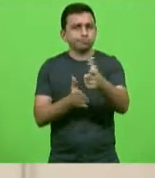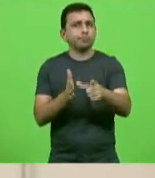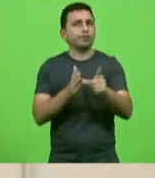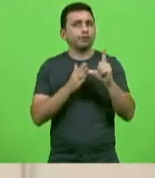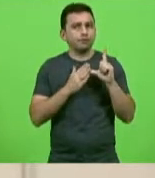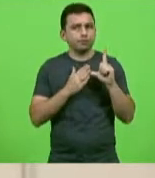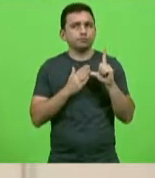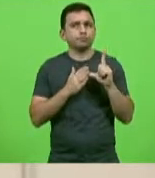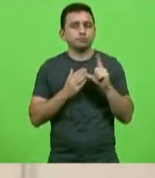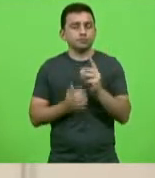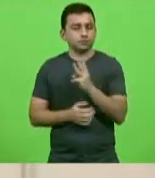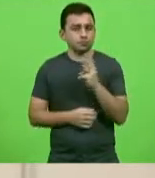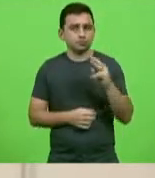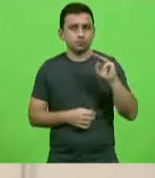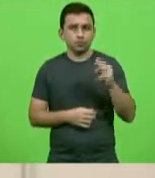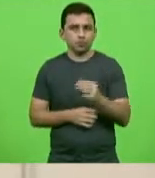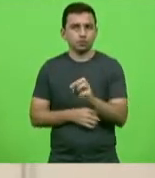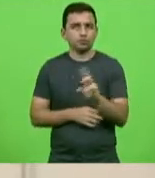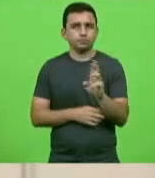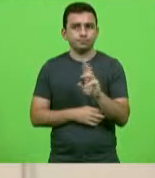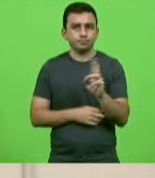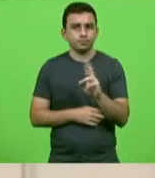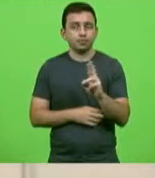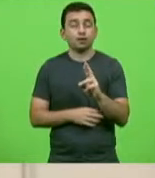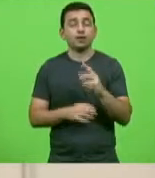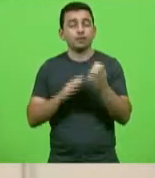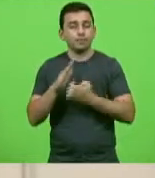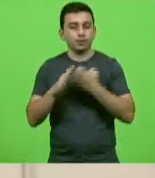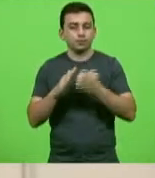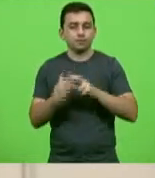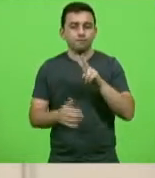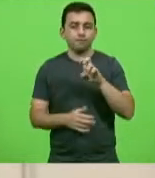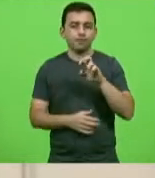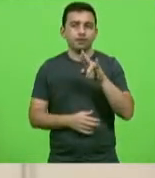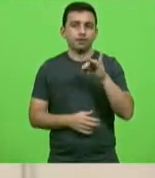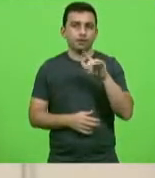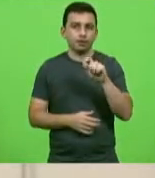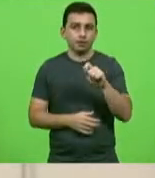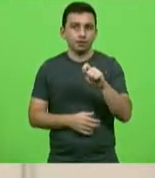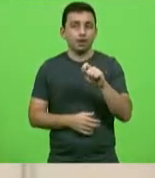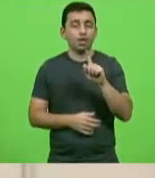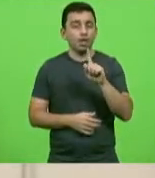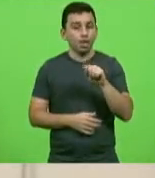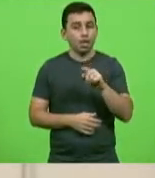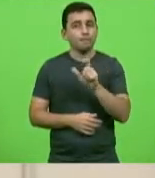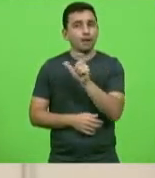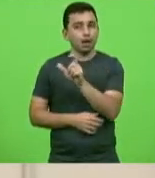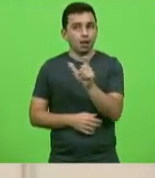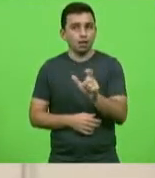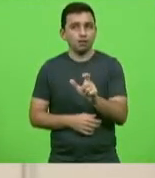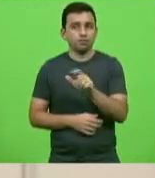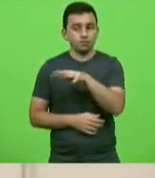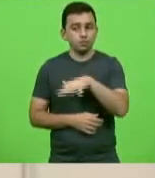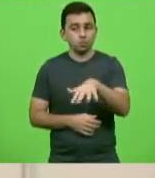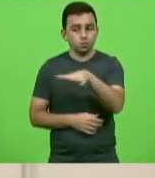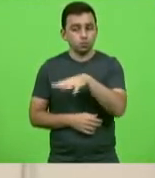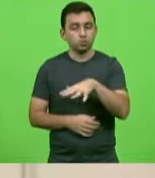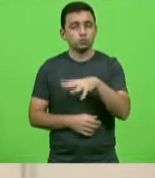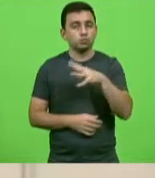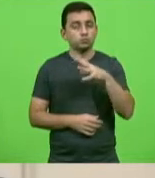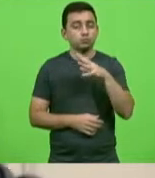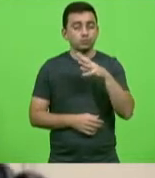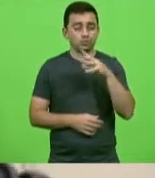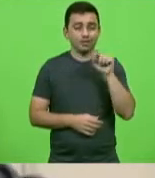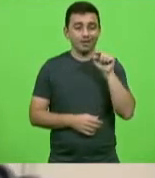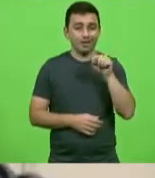antecipado de 33 milhões de reais à empresa Veiga Med. Fecha aspas. Essas são as palavras colocadas pelos